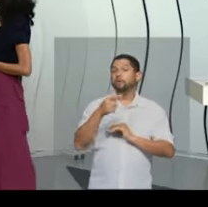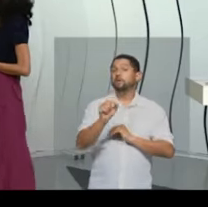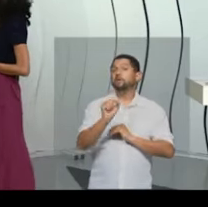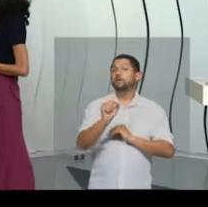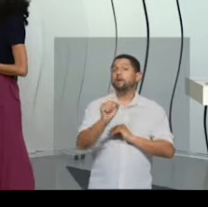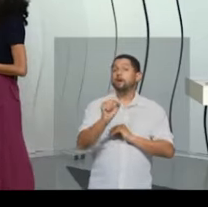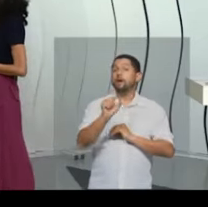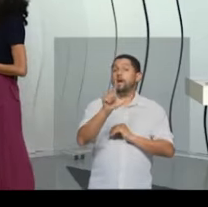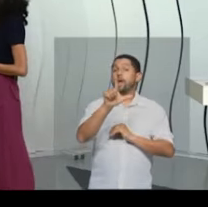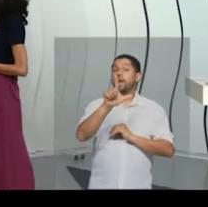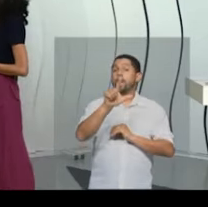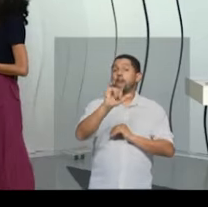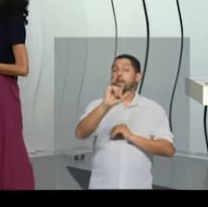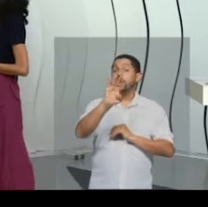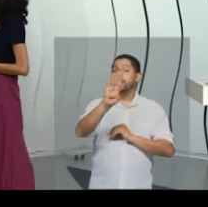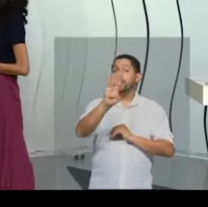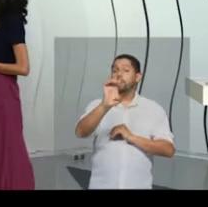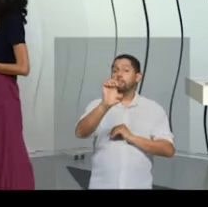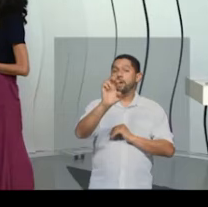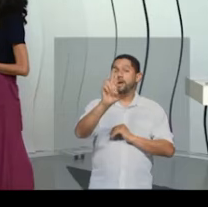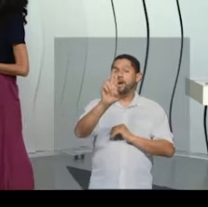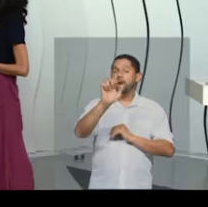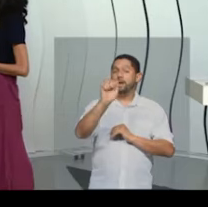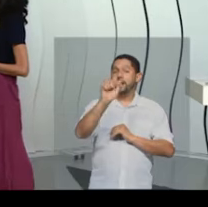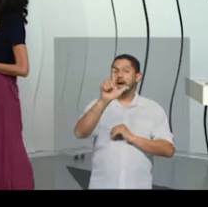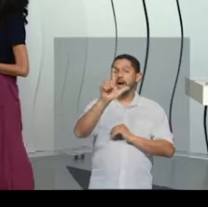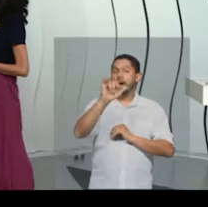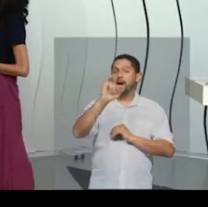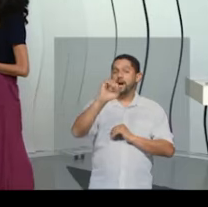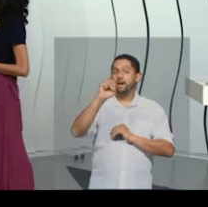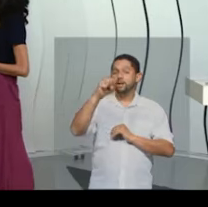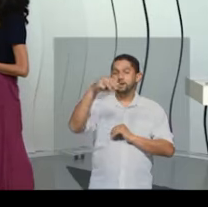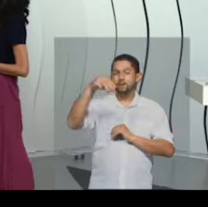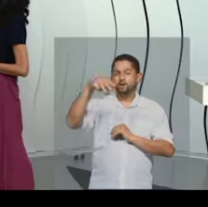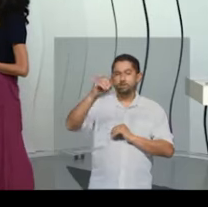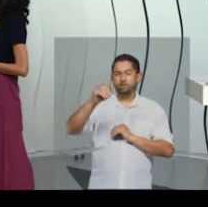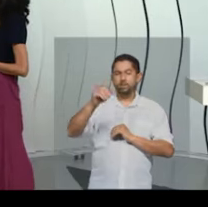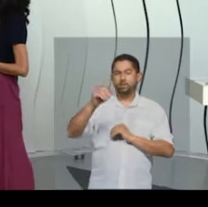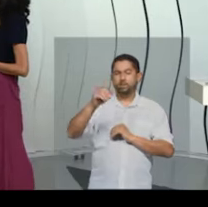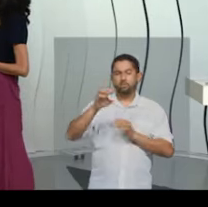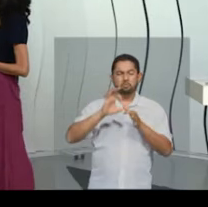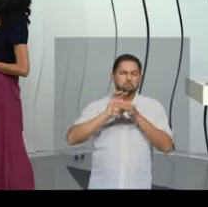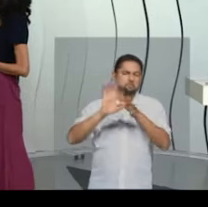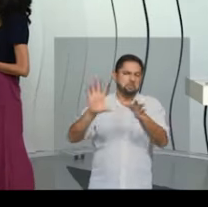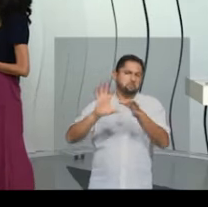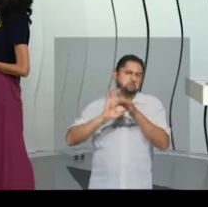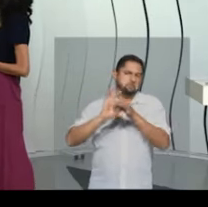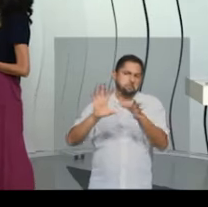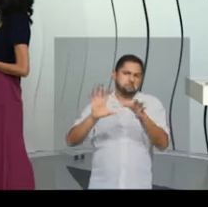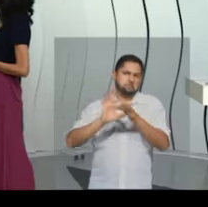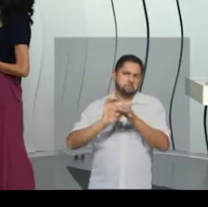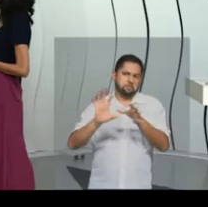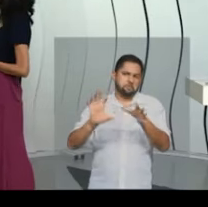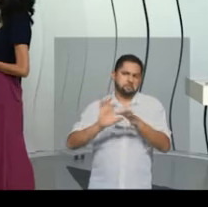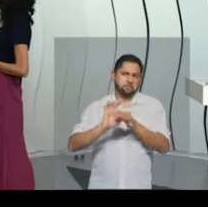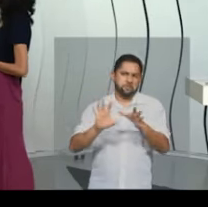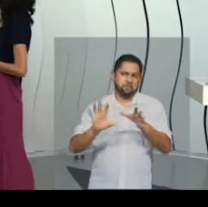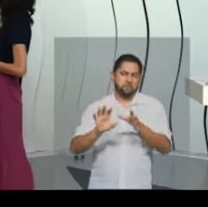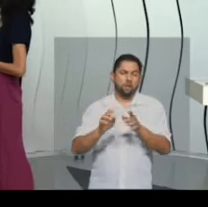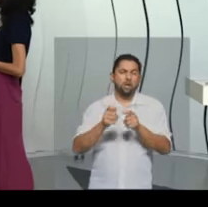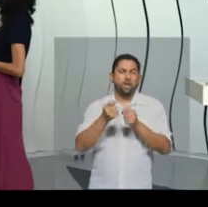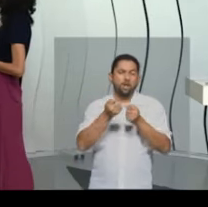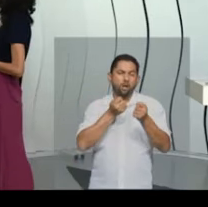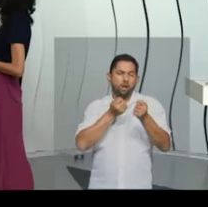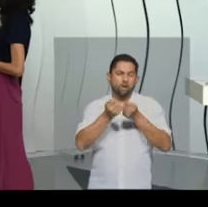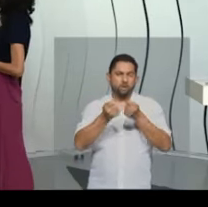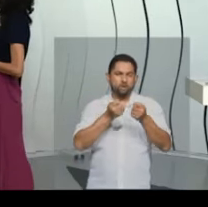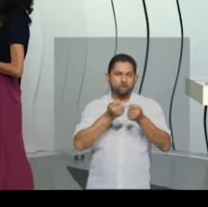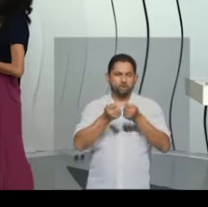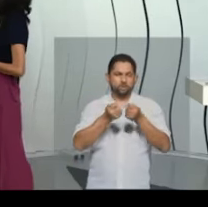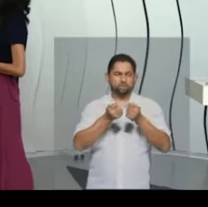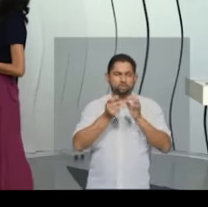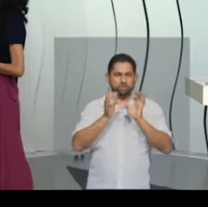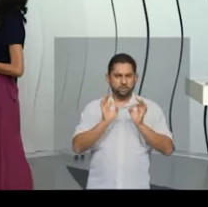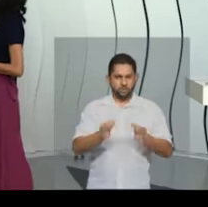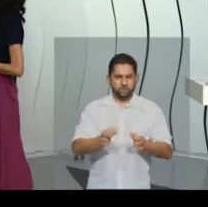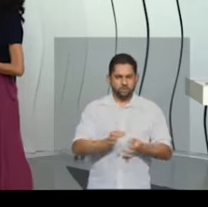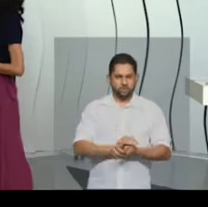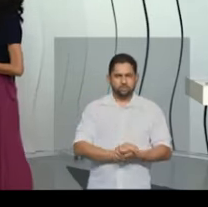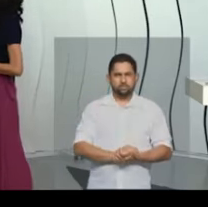né? O Adam Smith, ele é considerado como o pai do liberalismo econômico.